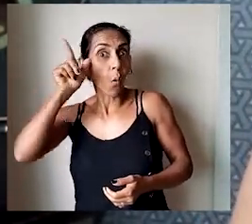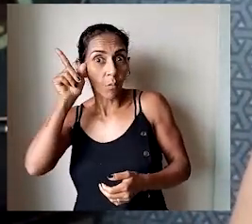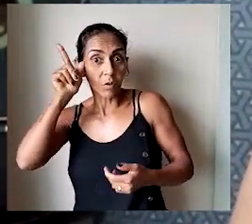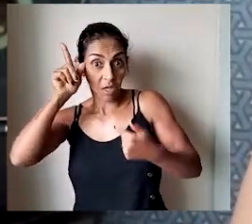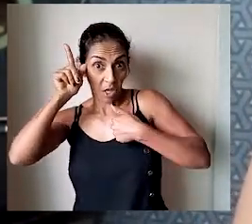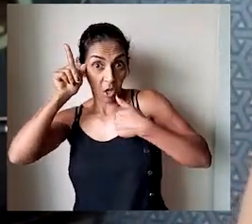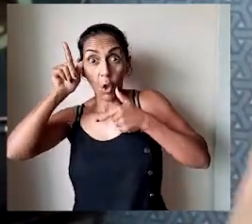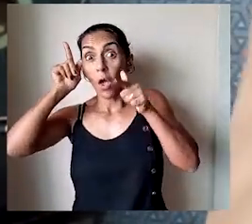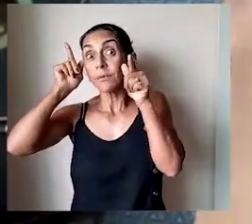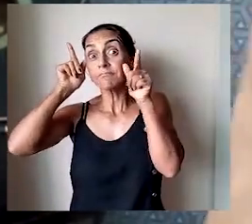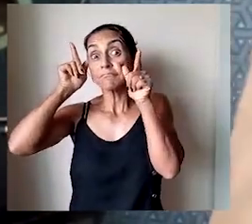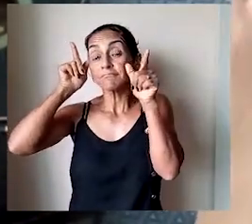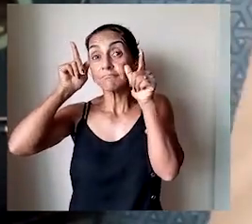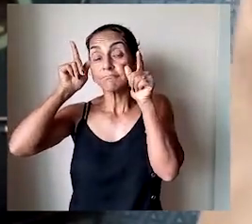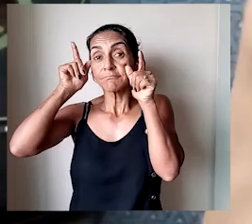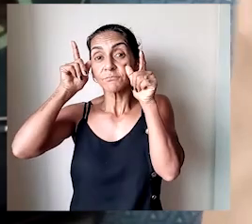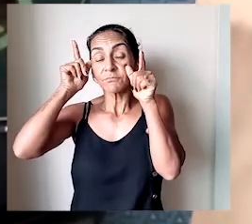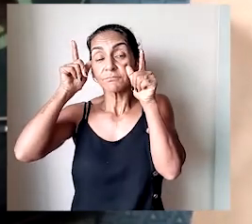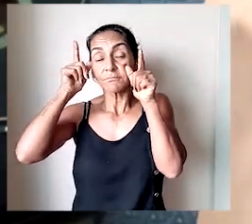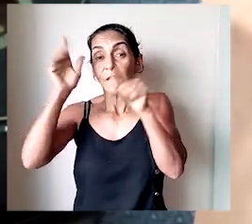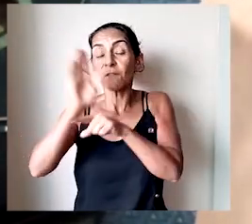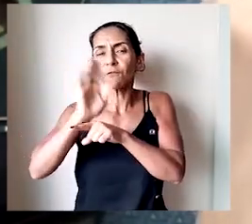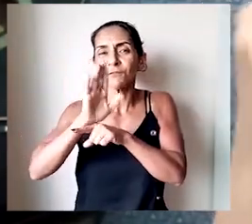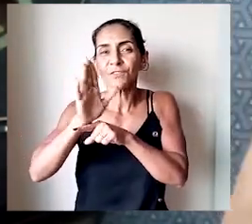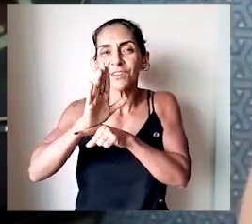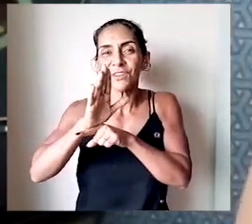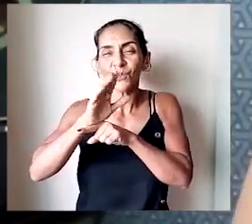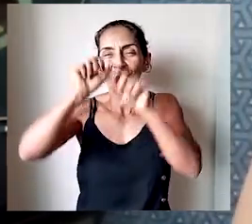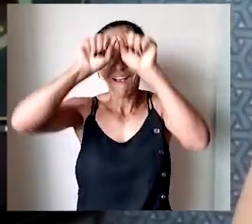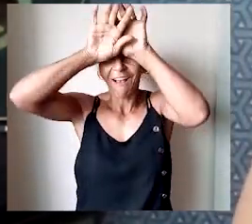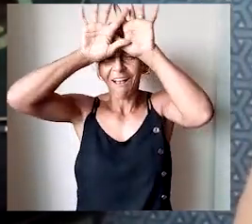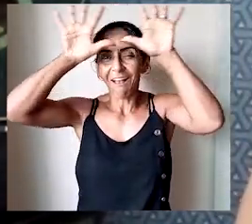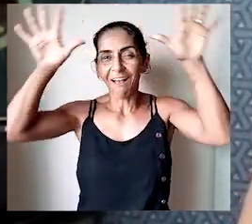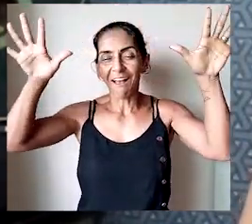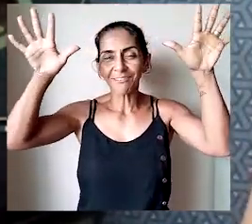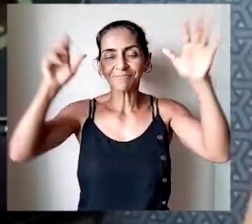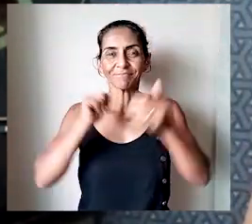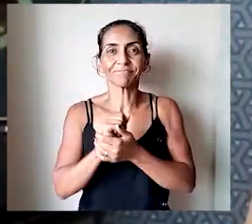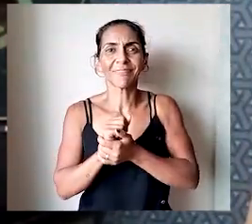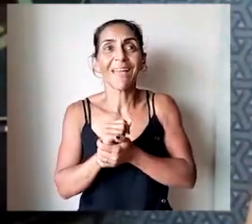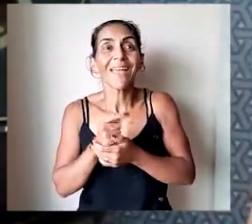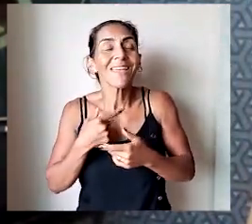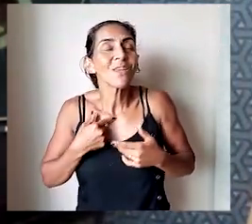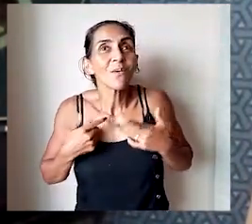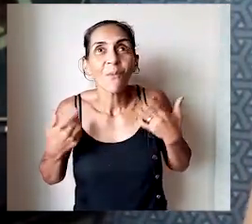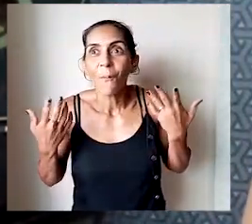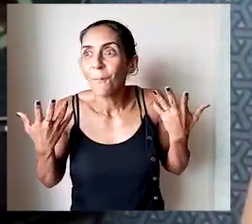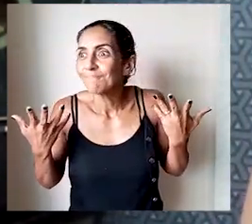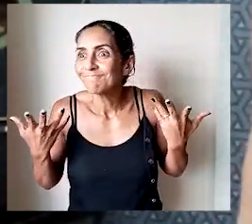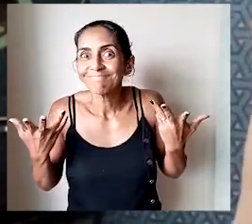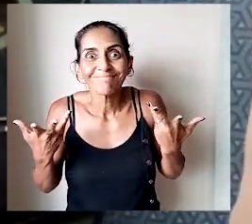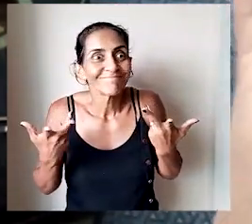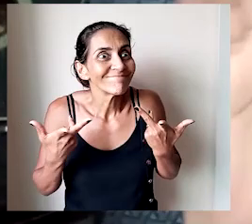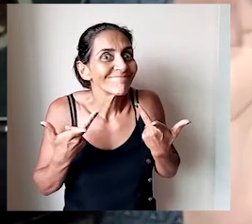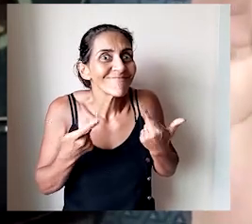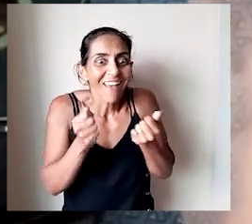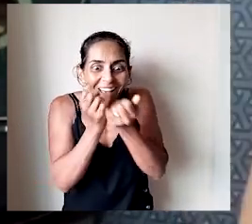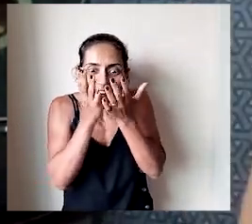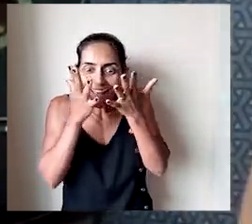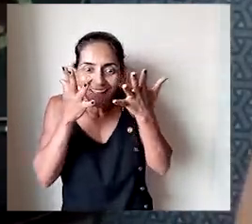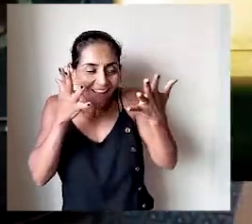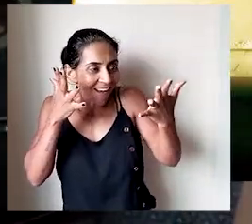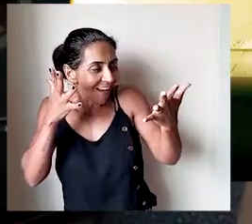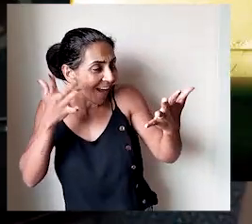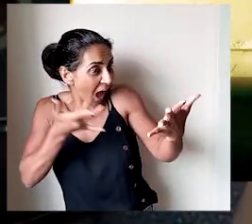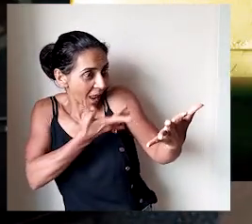assisti o filme ontem mesmo, então tá tudo muito fresquinho aí na minha memória. A primeira coisa que eu fiquei super encantada